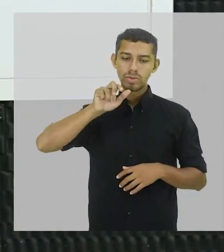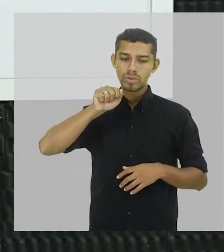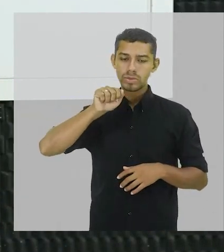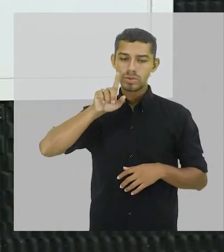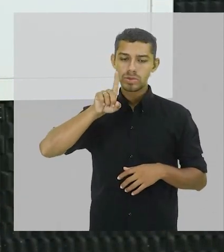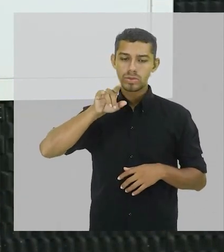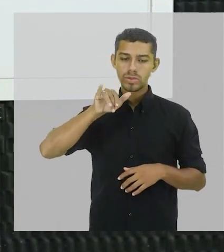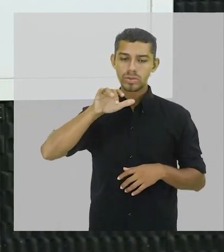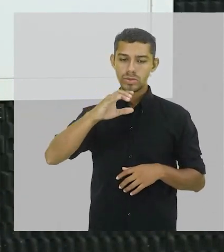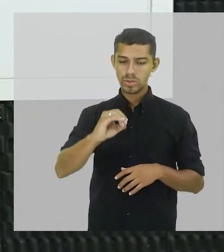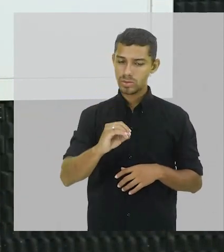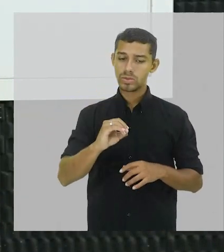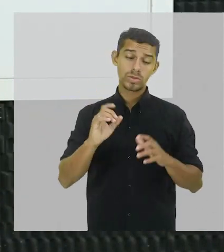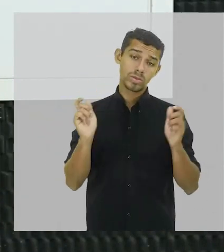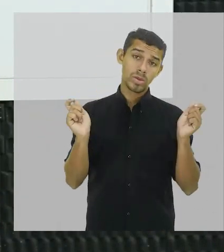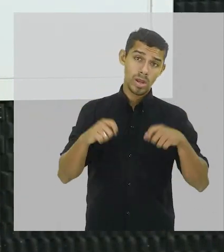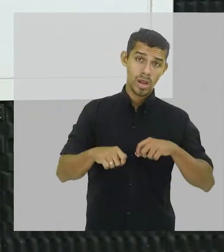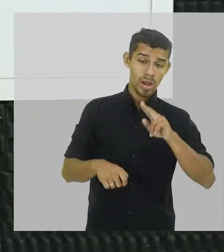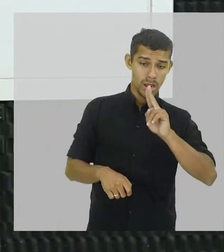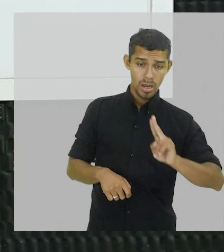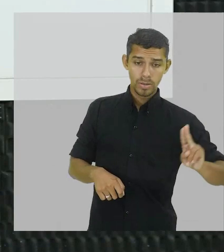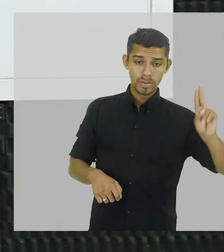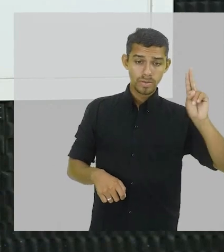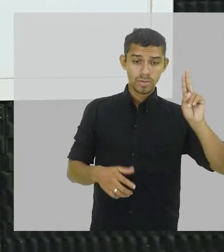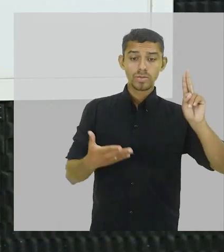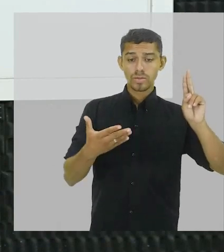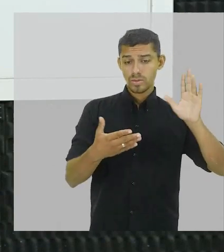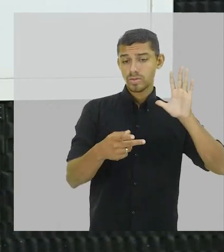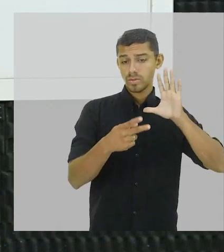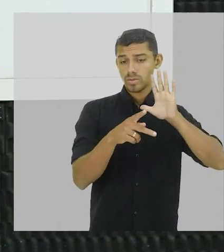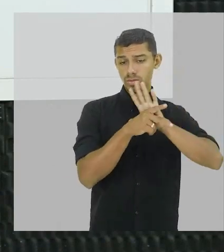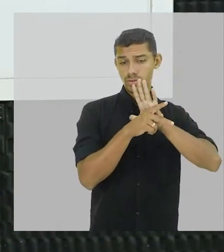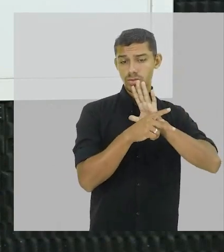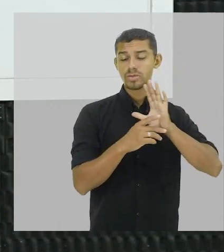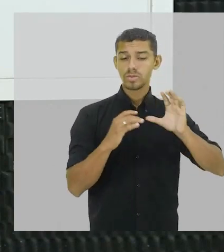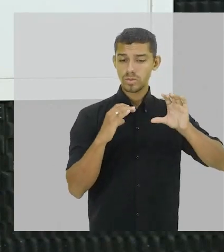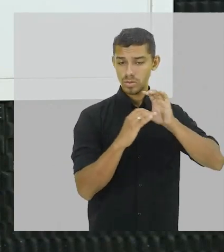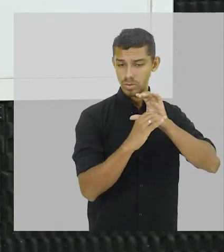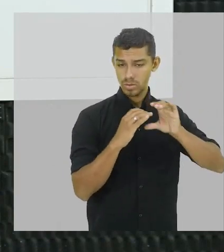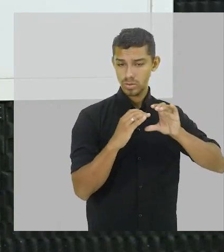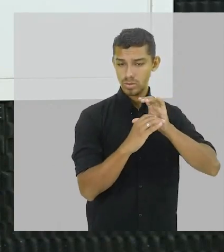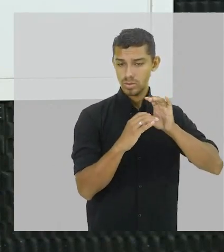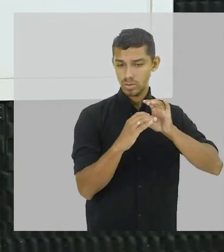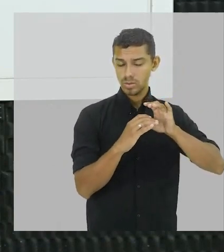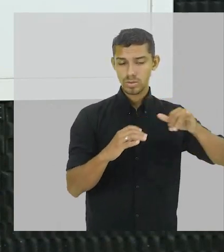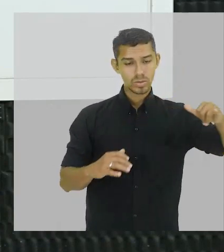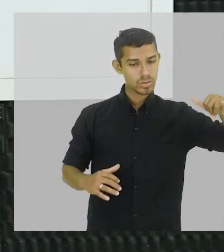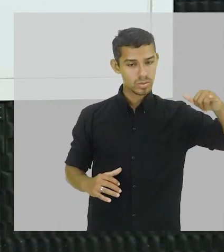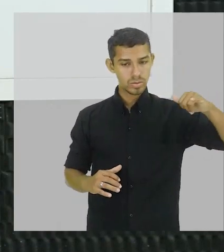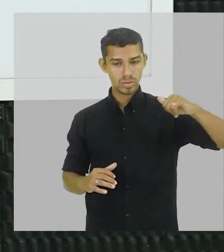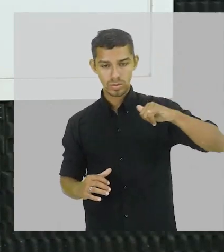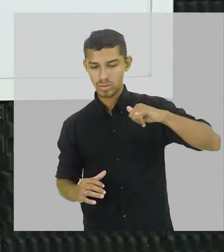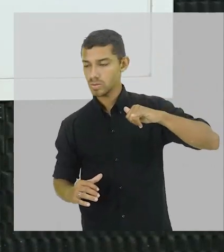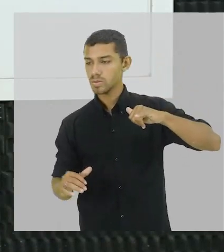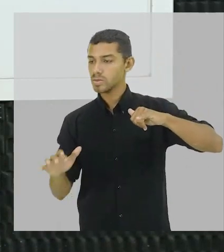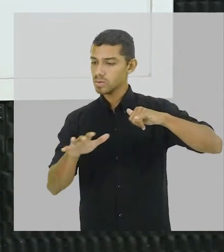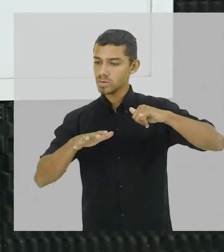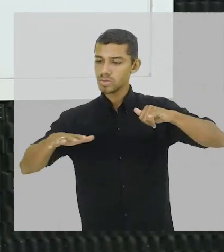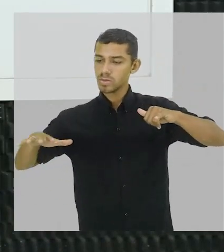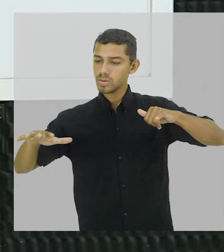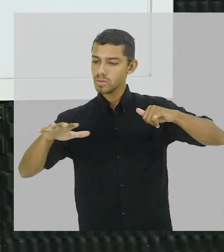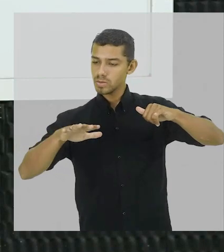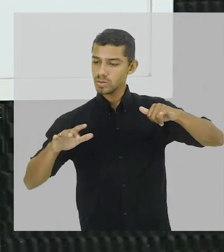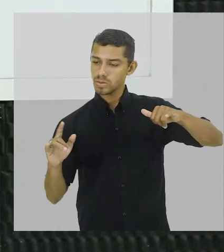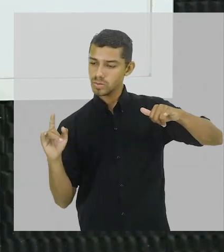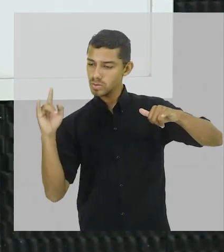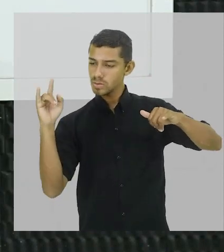Então, as ondas de rádio elas são utilizadas para essa comunicação entre o avião e a torre, e essas ondas de rádio